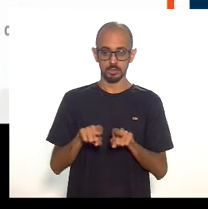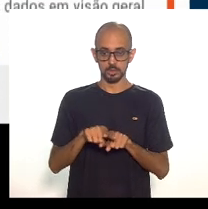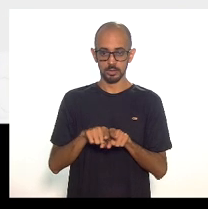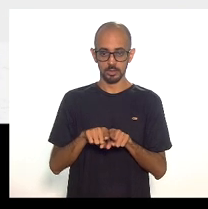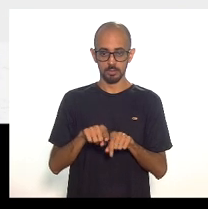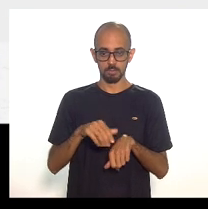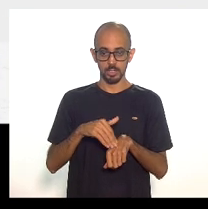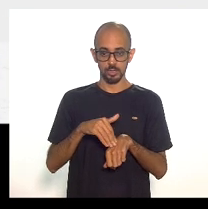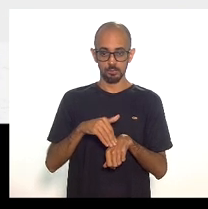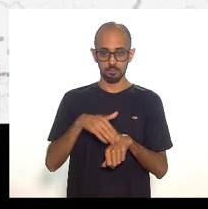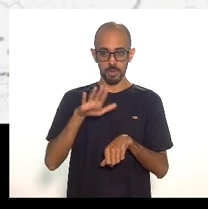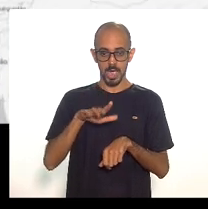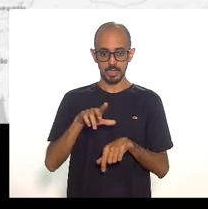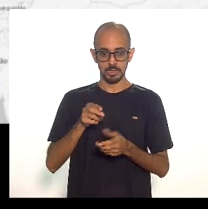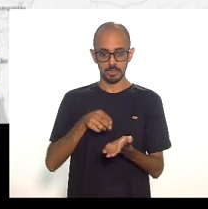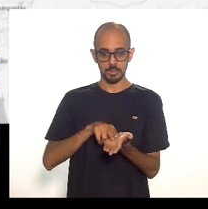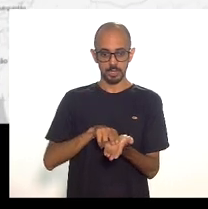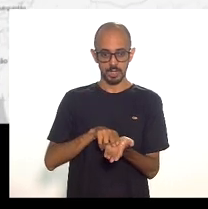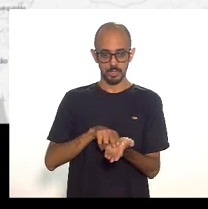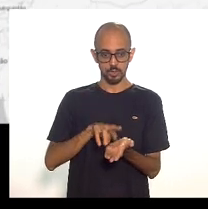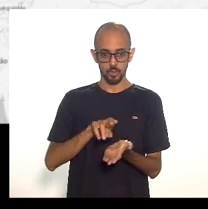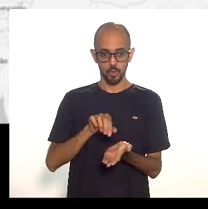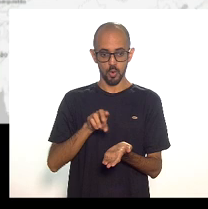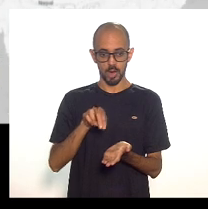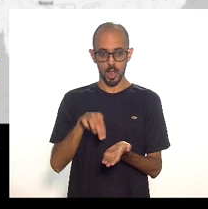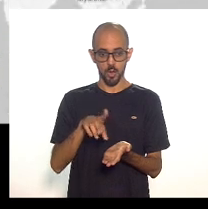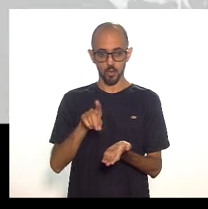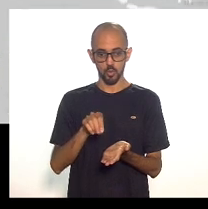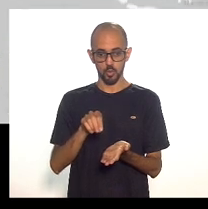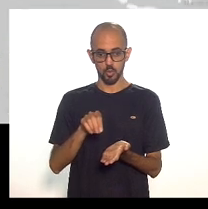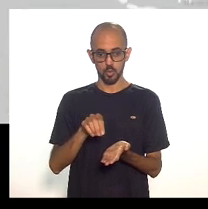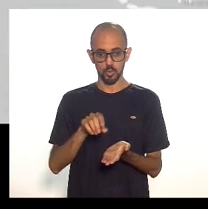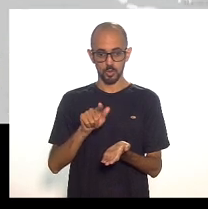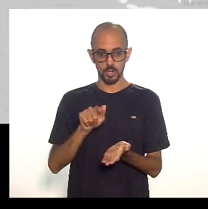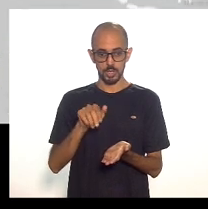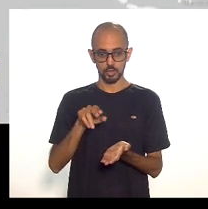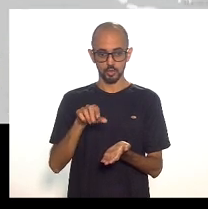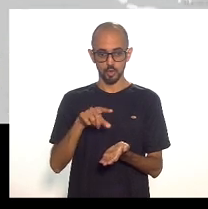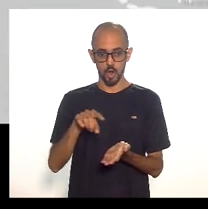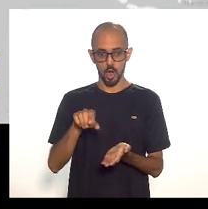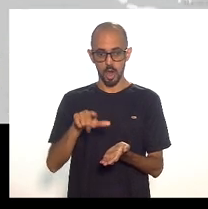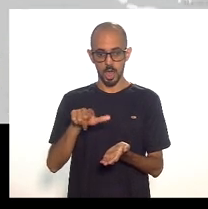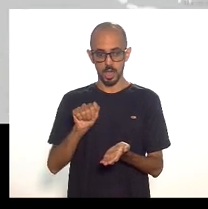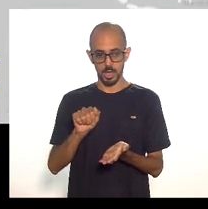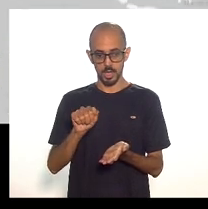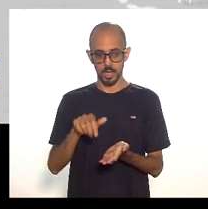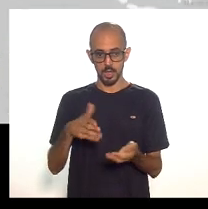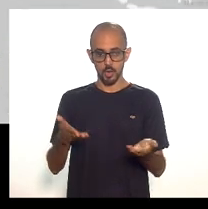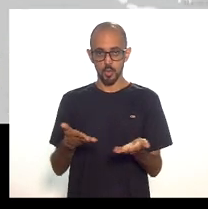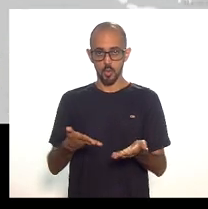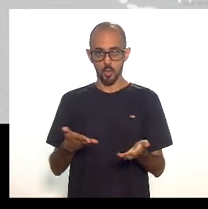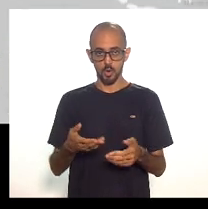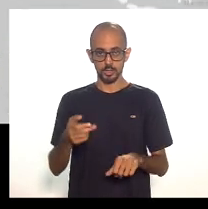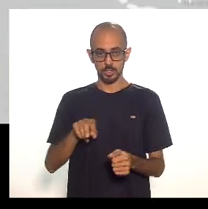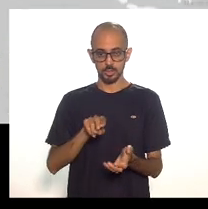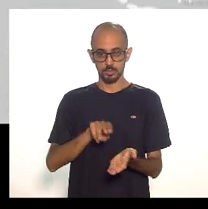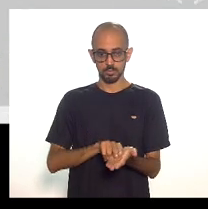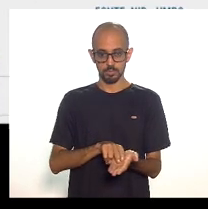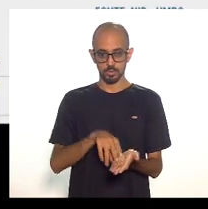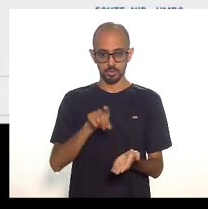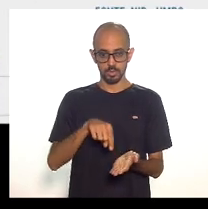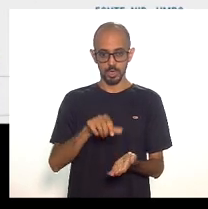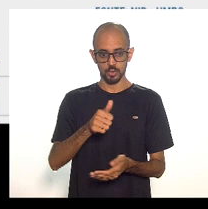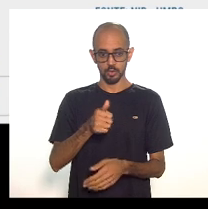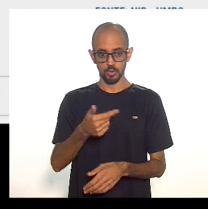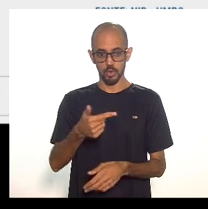Gazola, como ele vem aumentando essa coisa. Os pacientes do Ronaldo Gazola, hoje, 12% são de outros